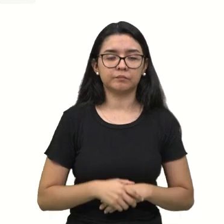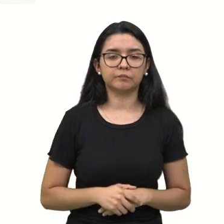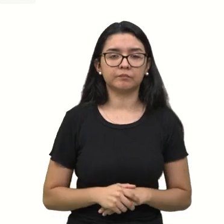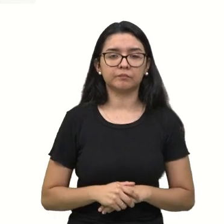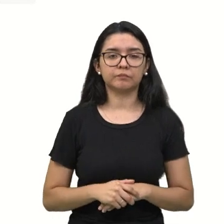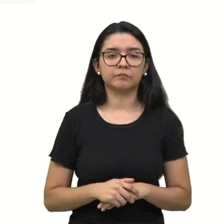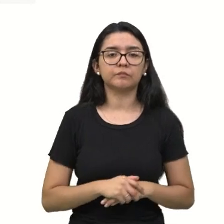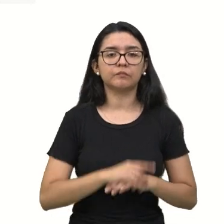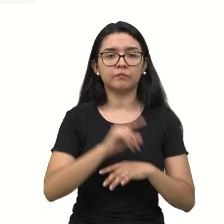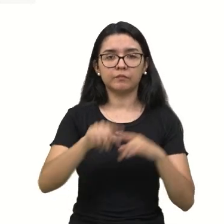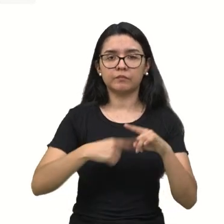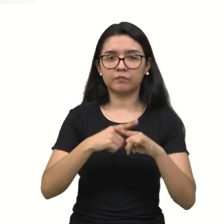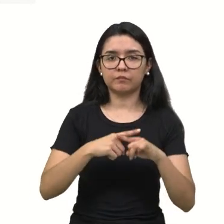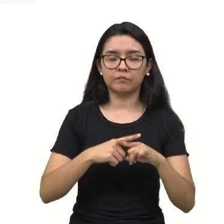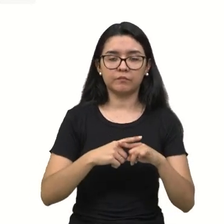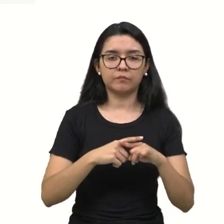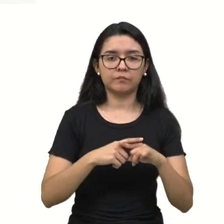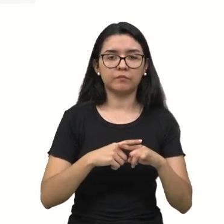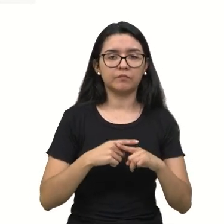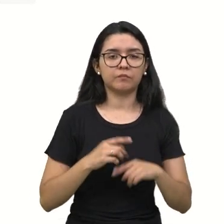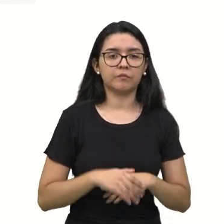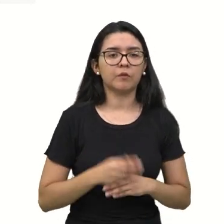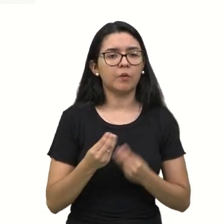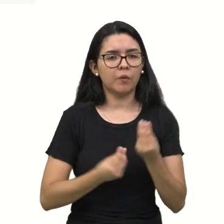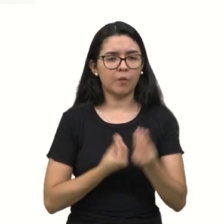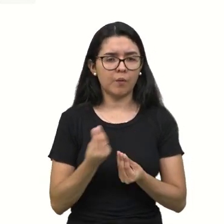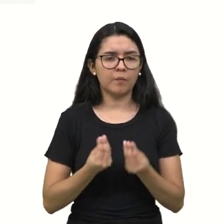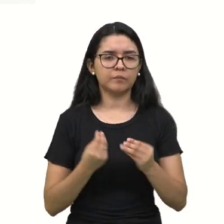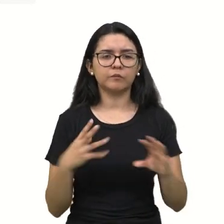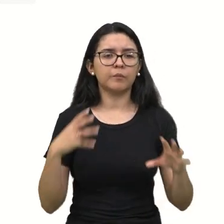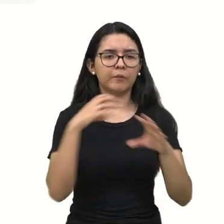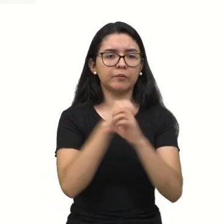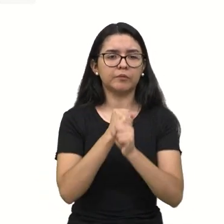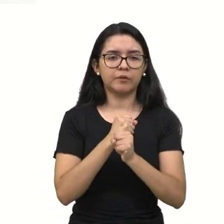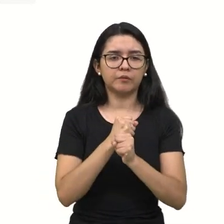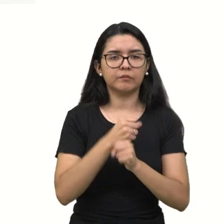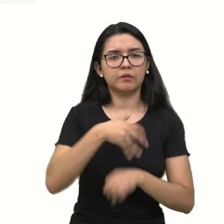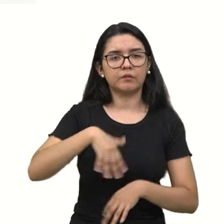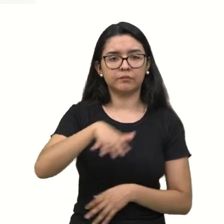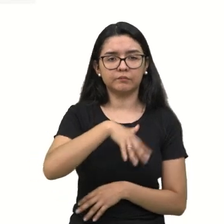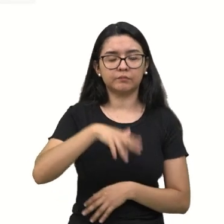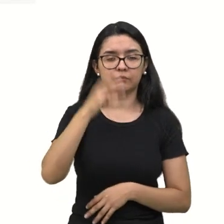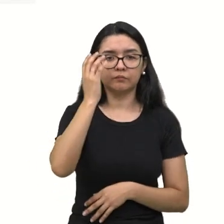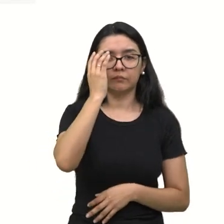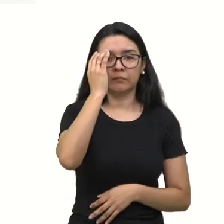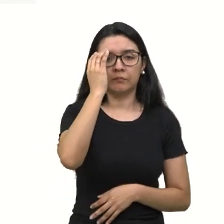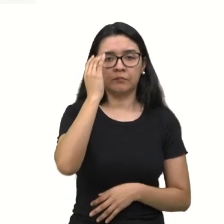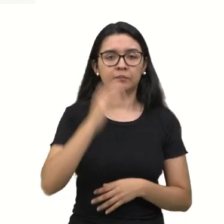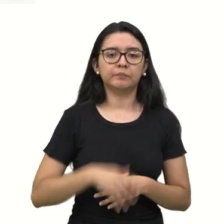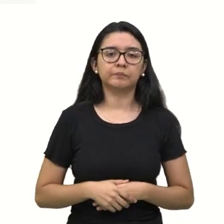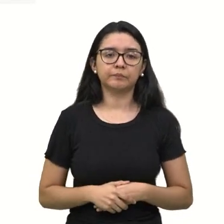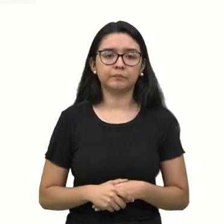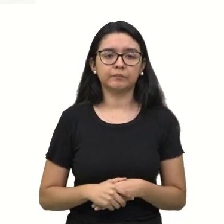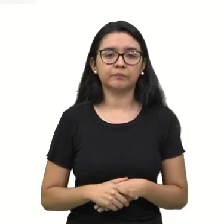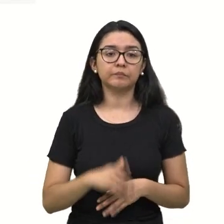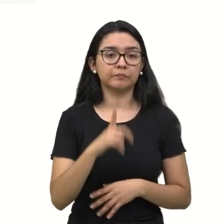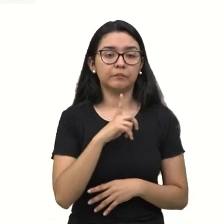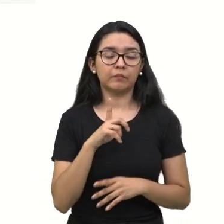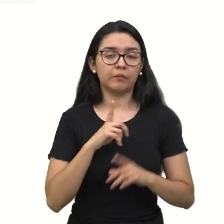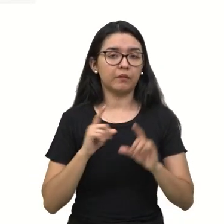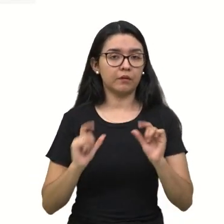à multiplicação. De que forma? Qual é o total aqui do cercado? Eu vou ter